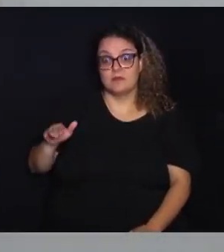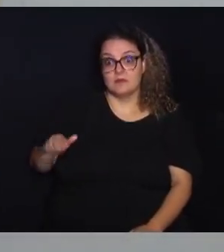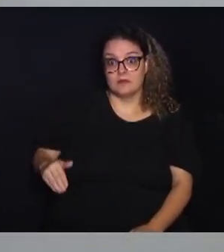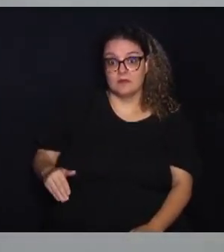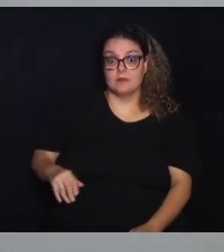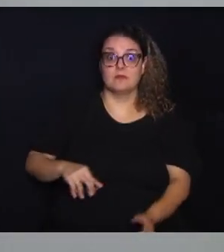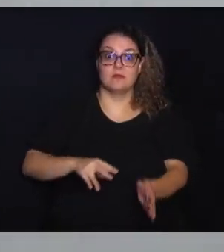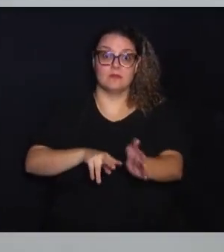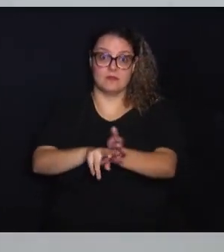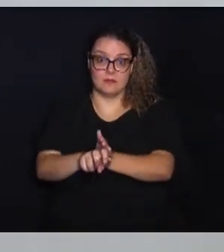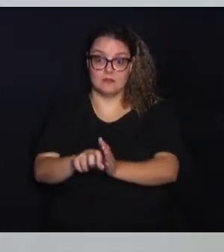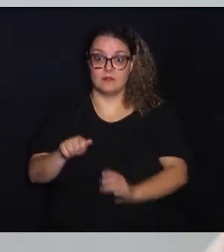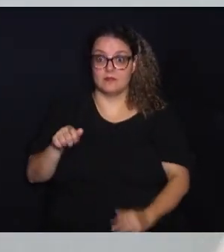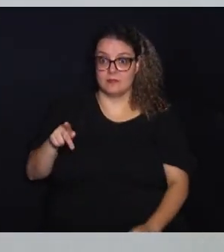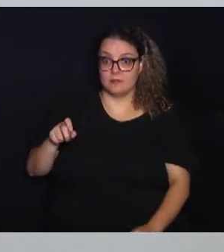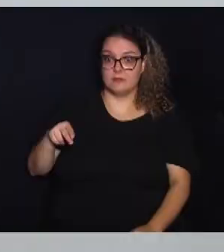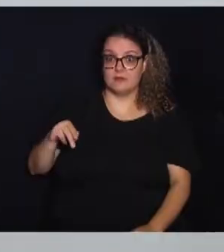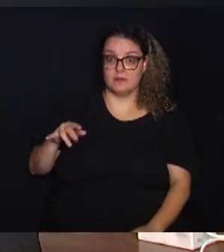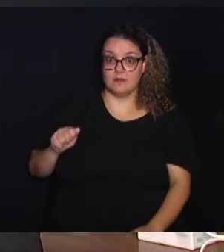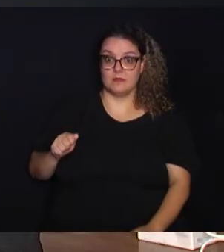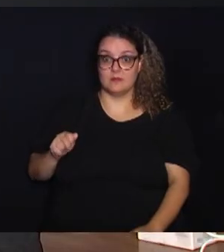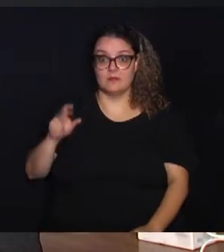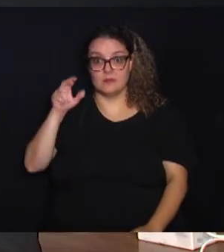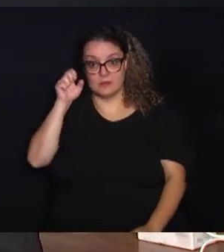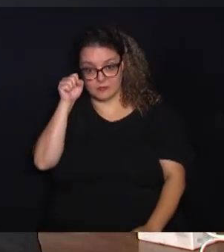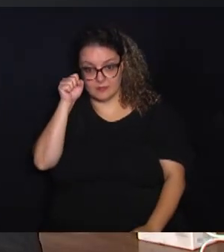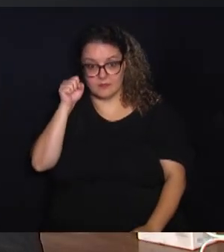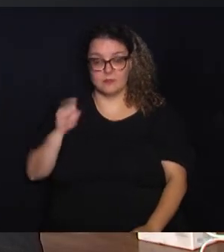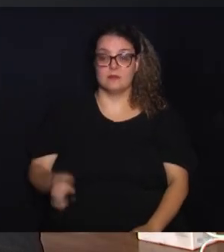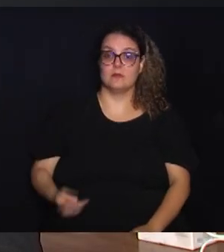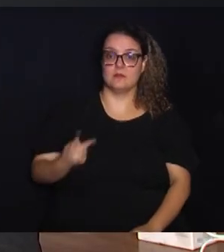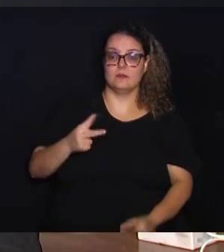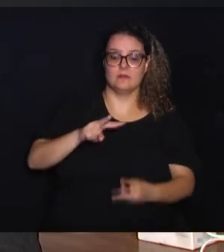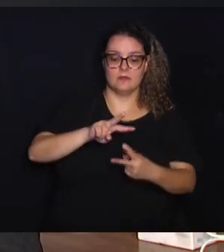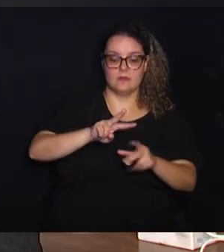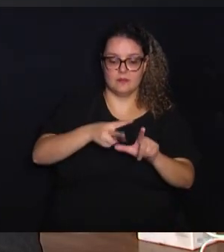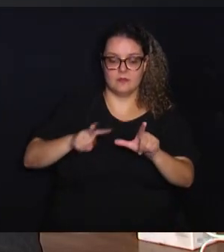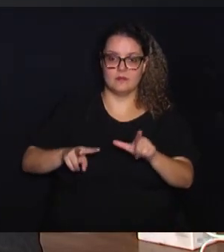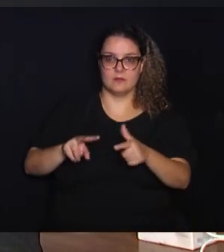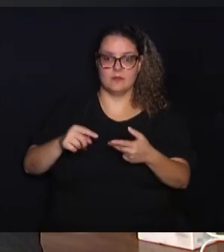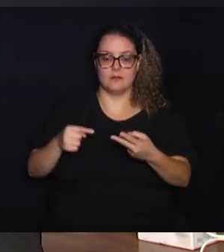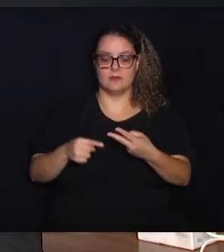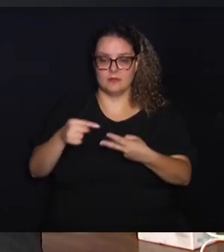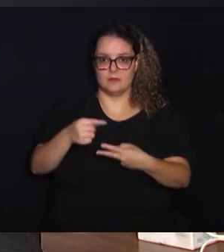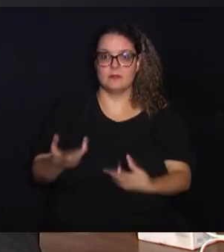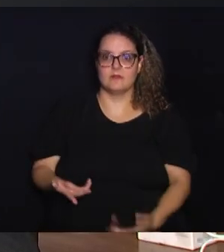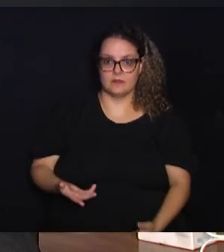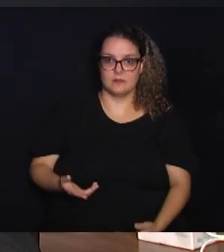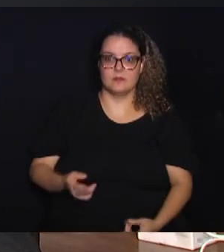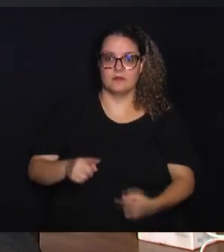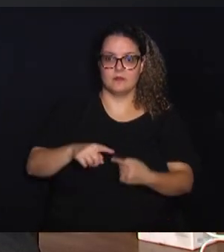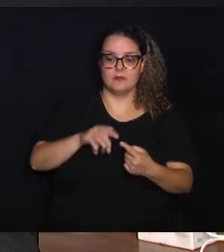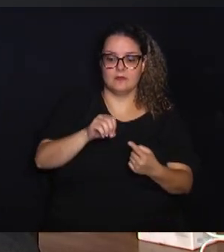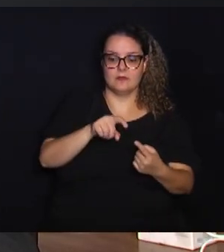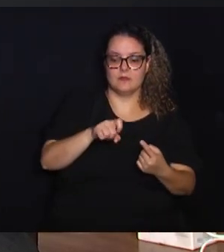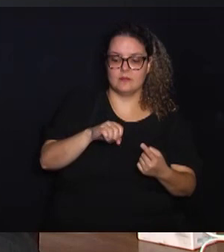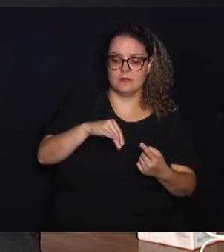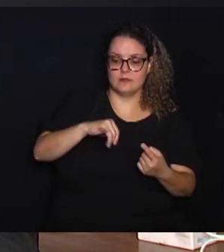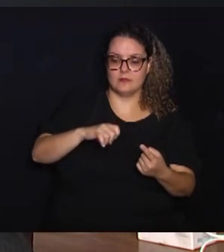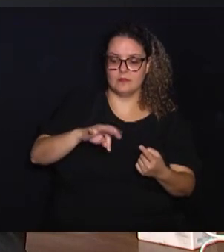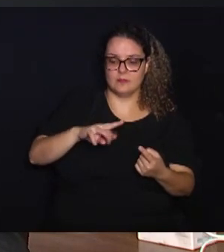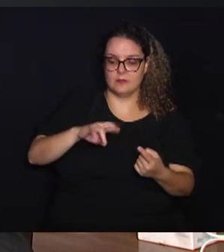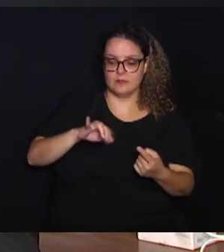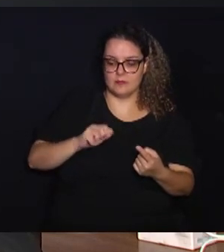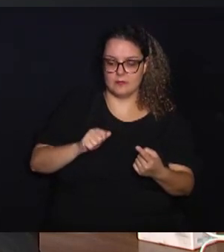para o diagnóstico da apneia do sono. A gente usa 2 parâmetros tradicionais da polissonografia, que é a oximetria de pulso,